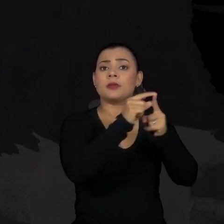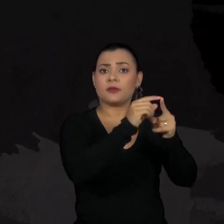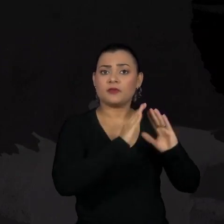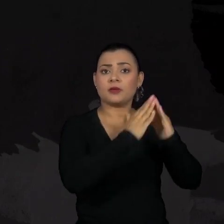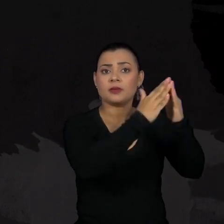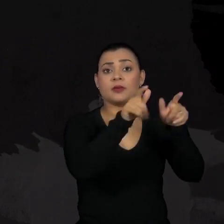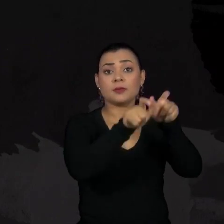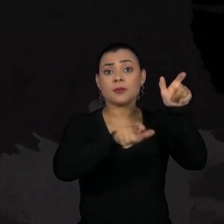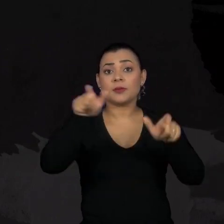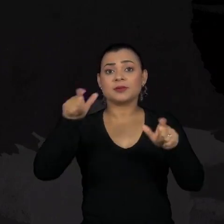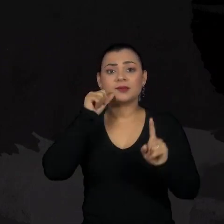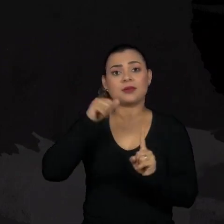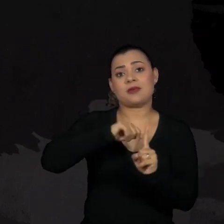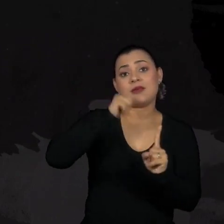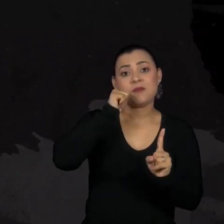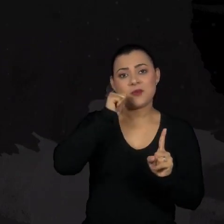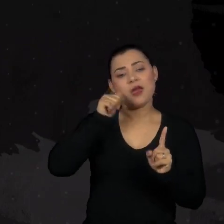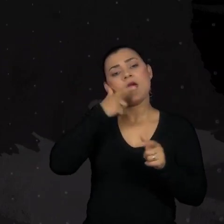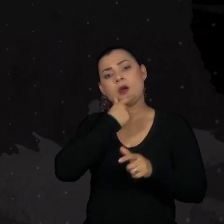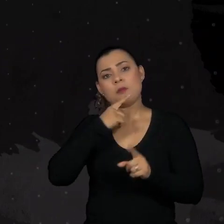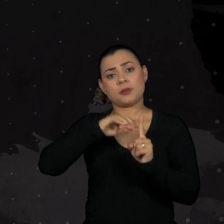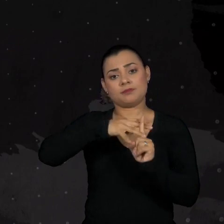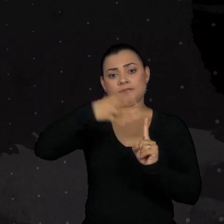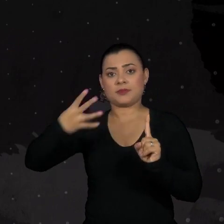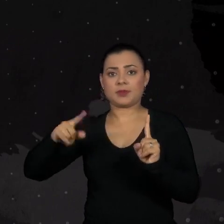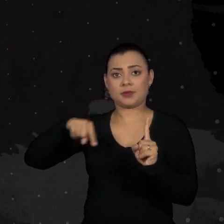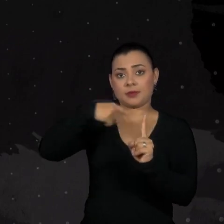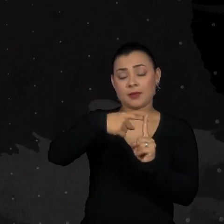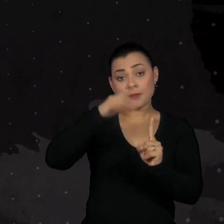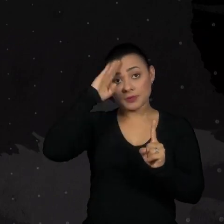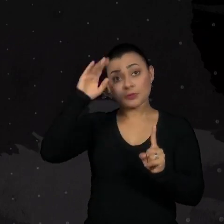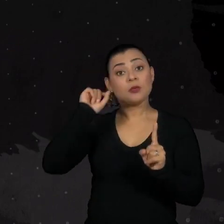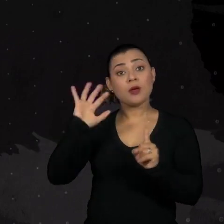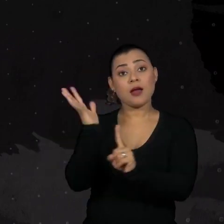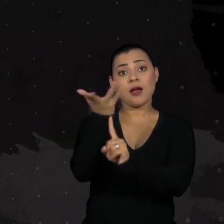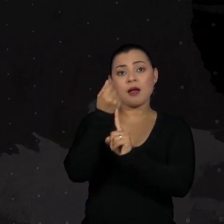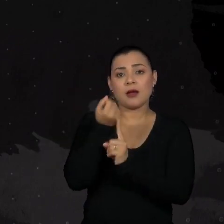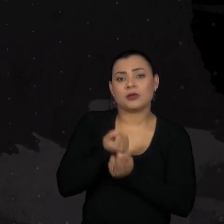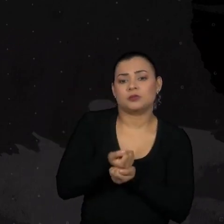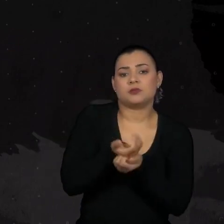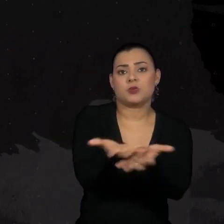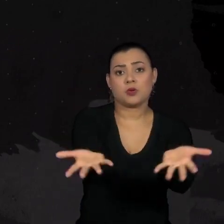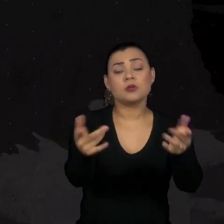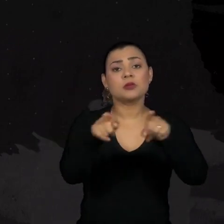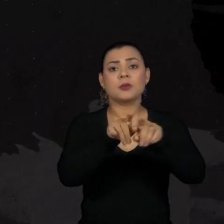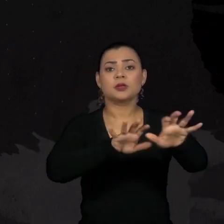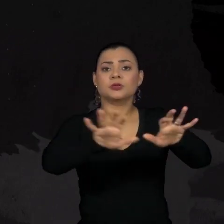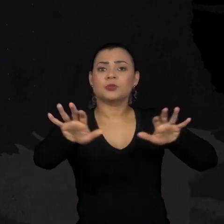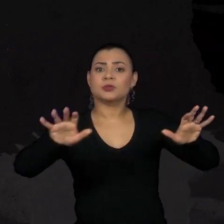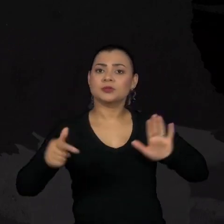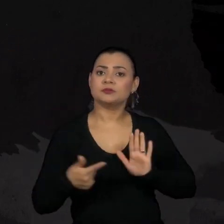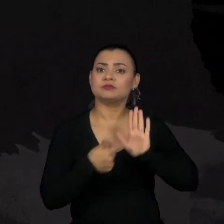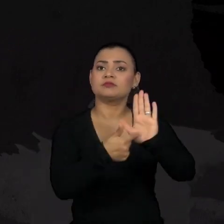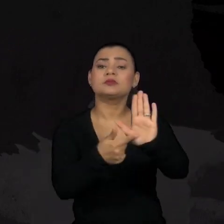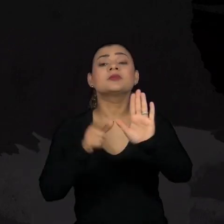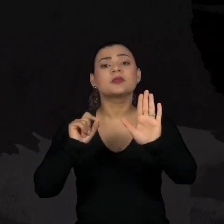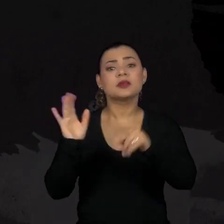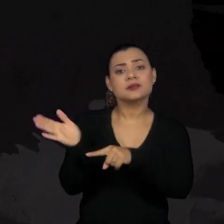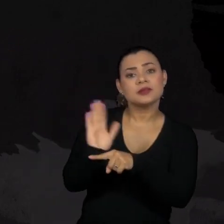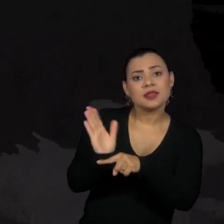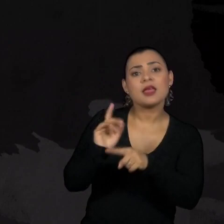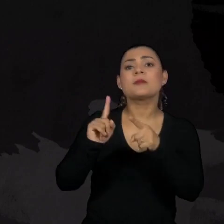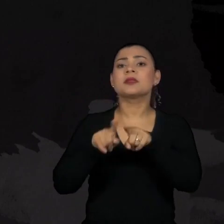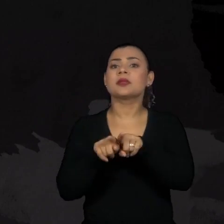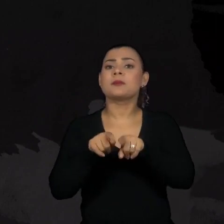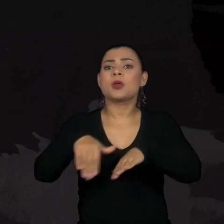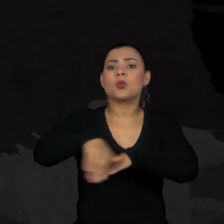população LGBTQIAPN+. Por meio da arte, de oficinas formativas, exposições, mostras de cinema e